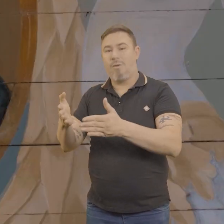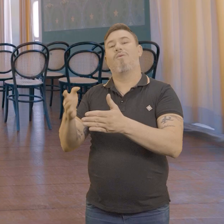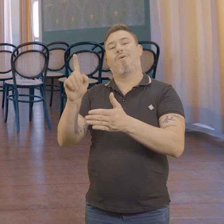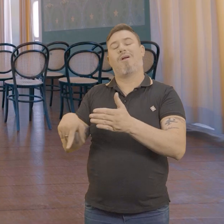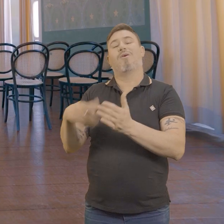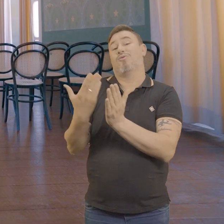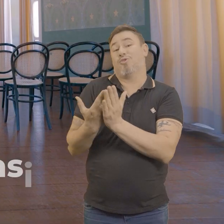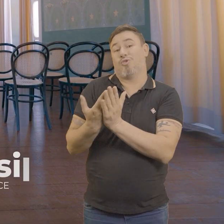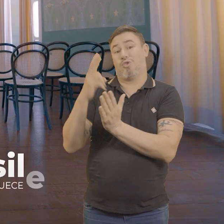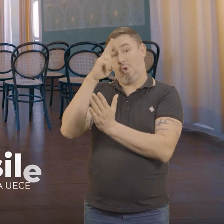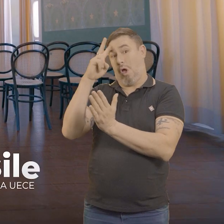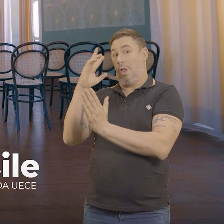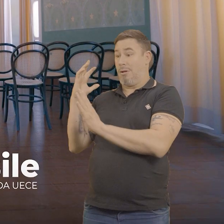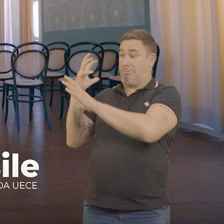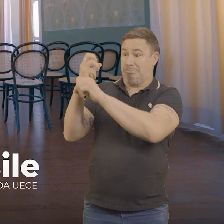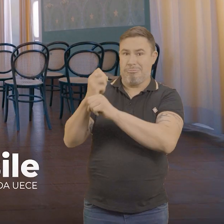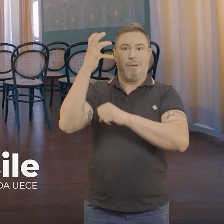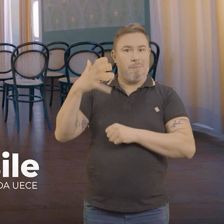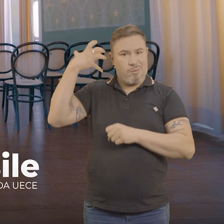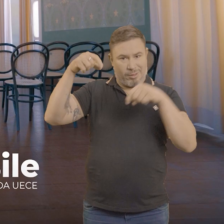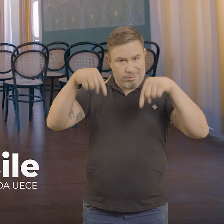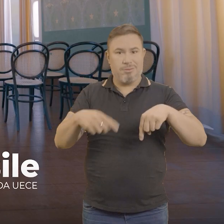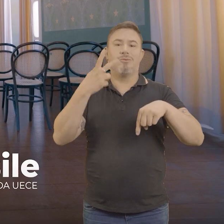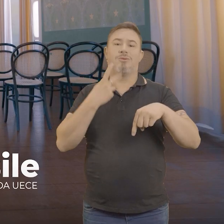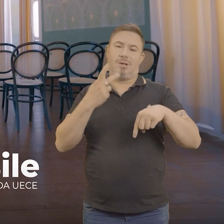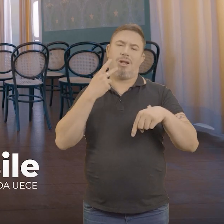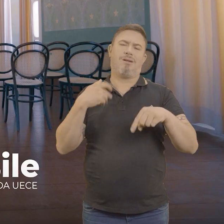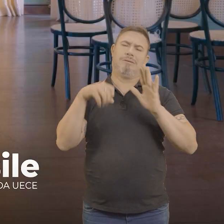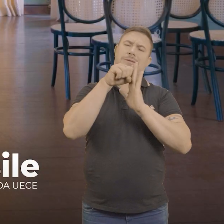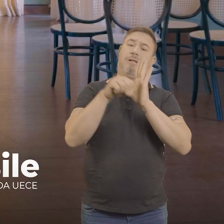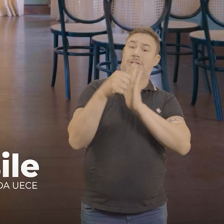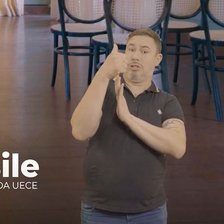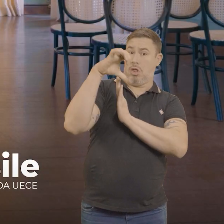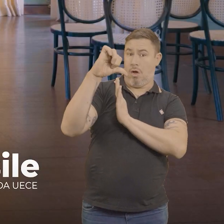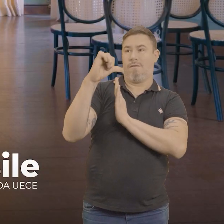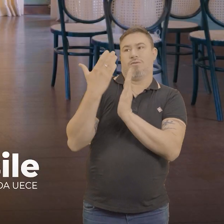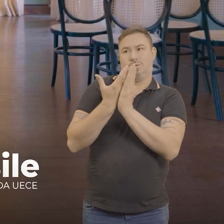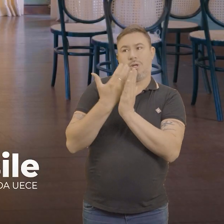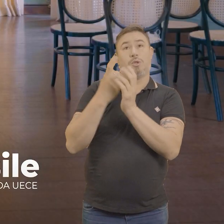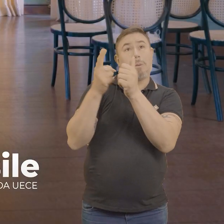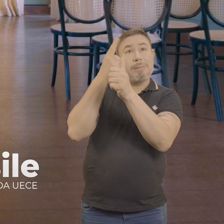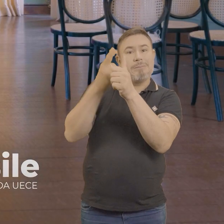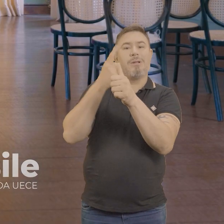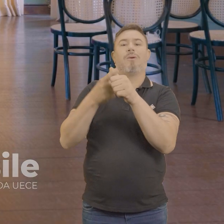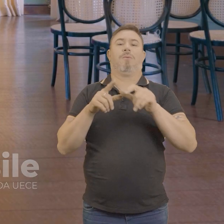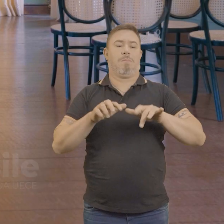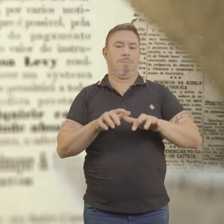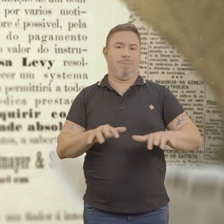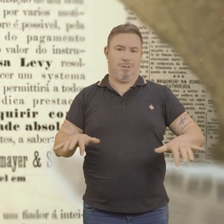Ceará. Eu venho, né, trazendo com recortes desde o século XIX. Você tem notícia dos primeiros pianos chegando